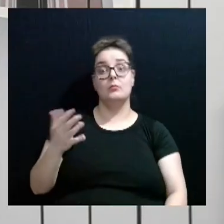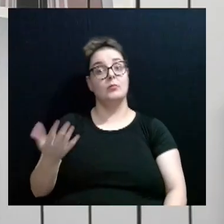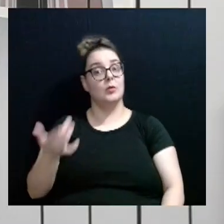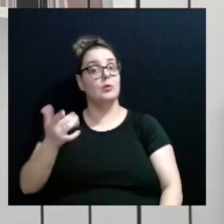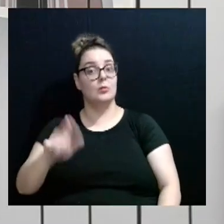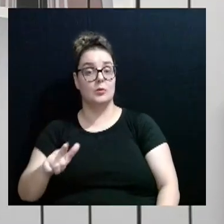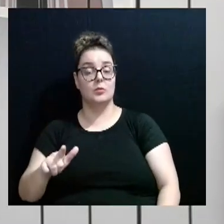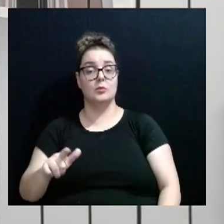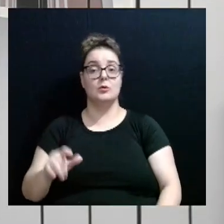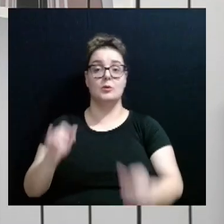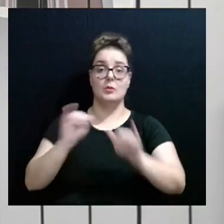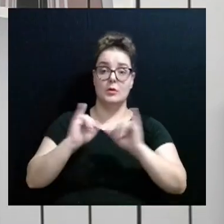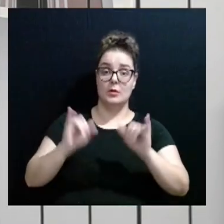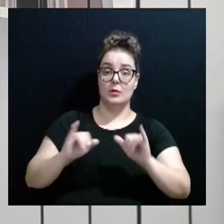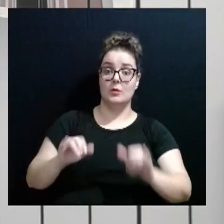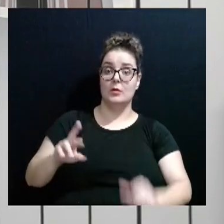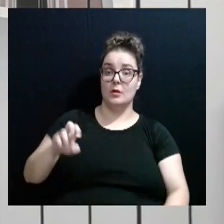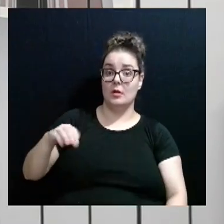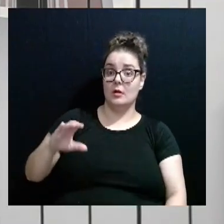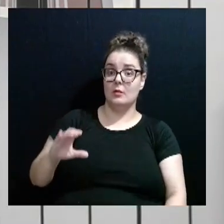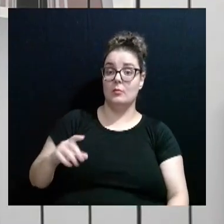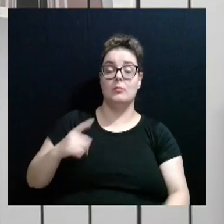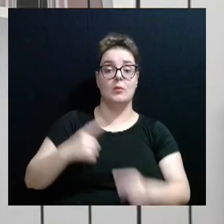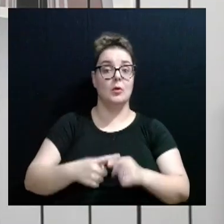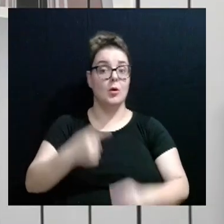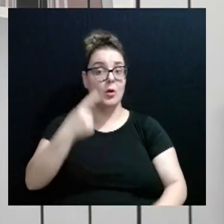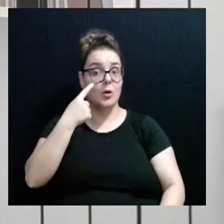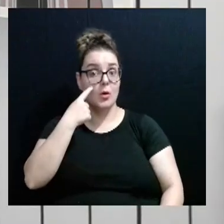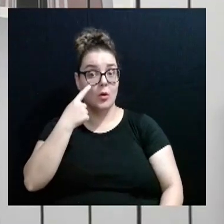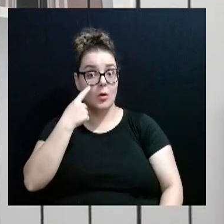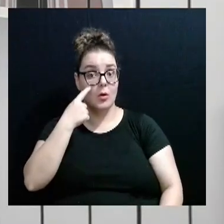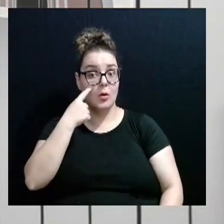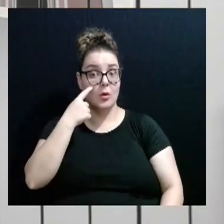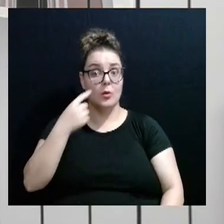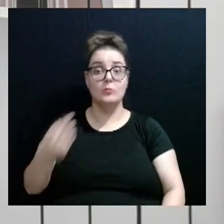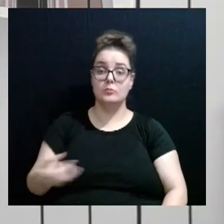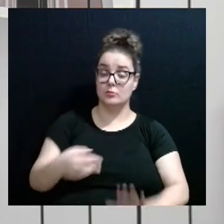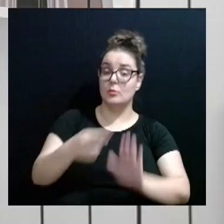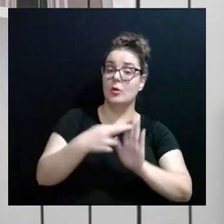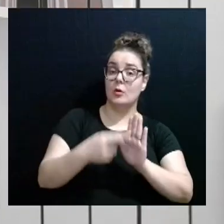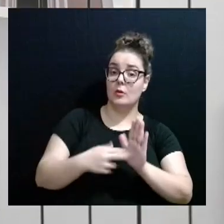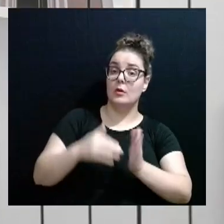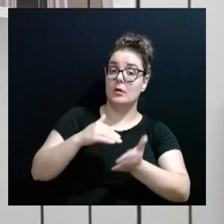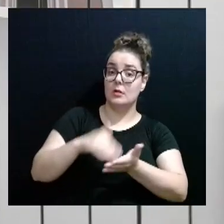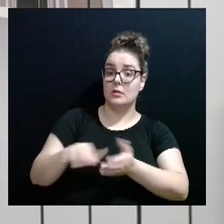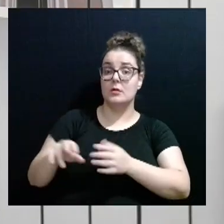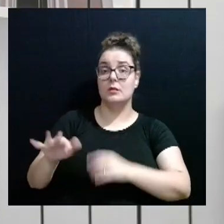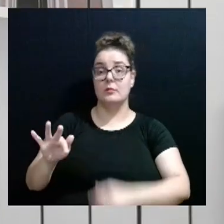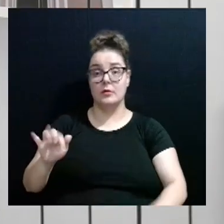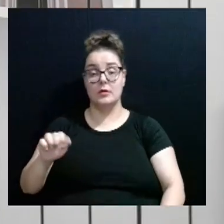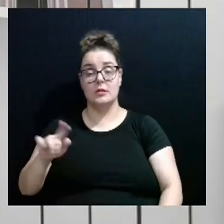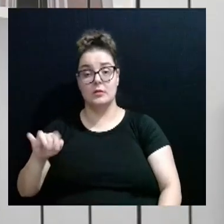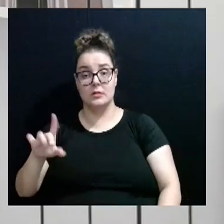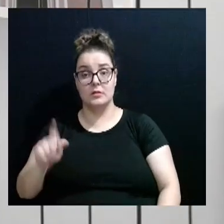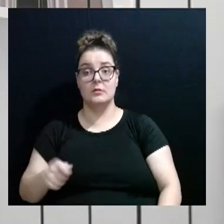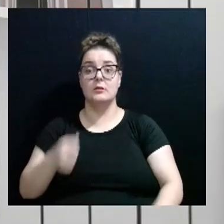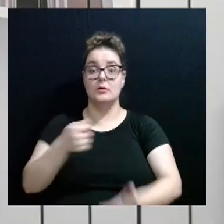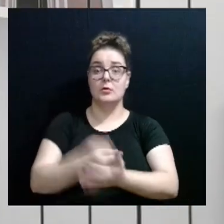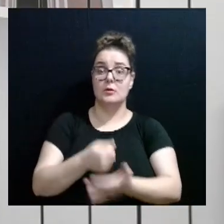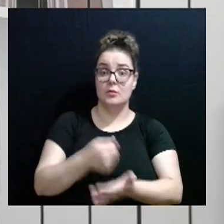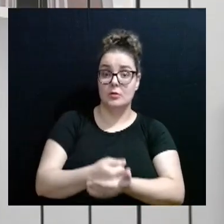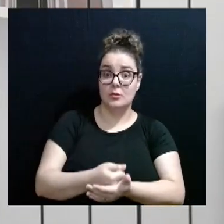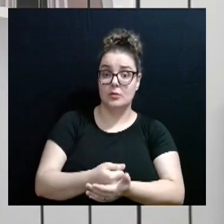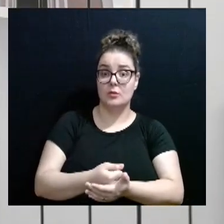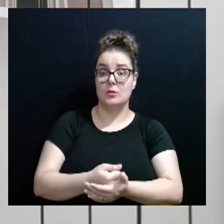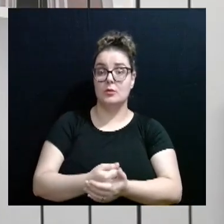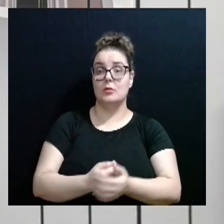notícias da metrópole, porque olha só, hein? Nova regra da Secretaria da Fazenda vai exigir um código